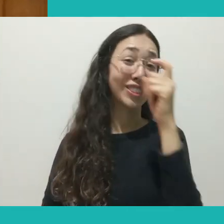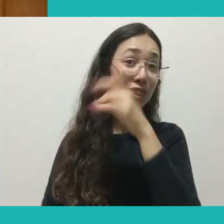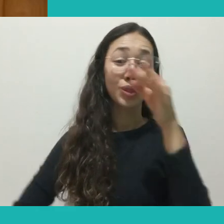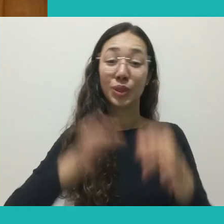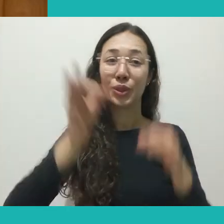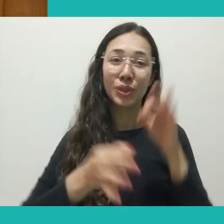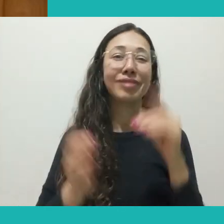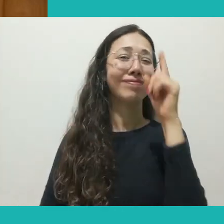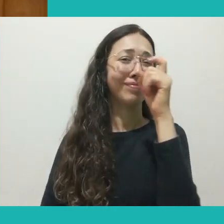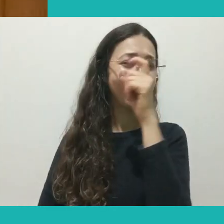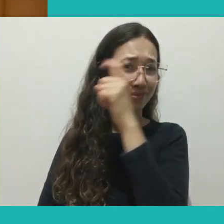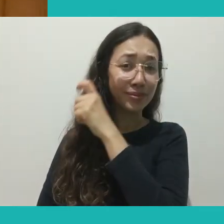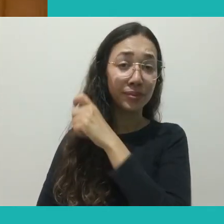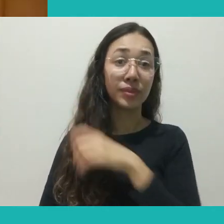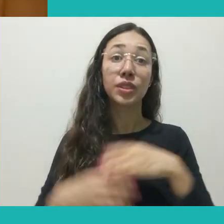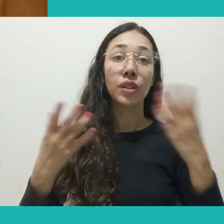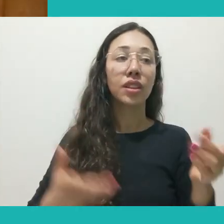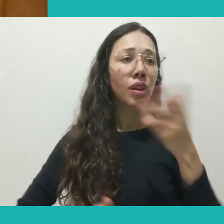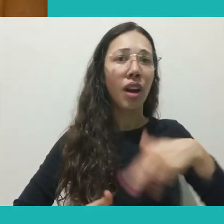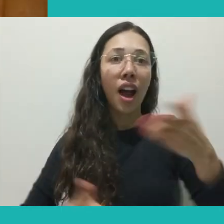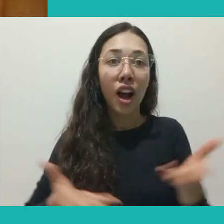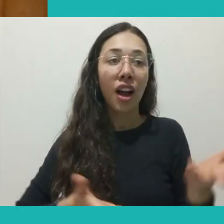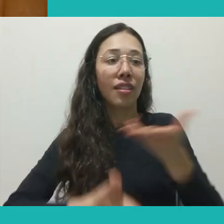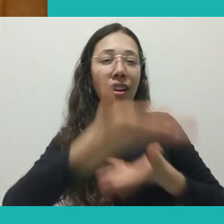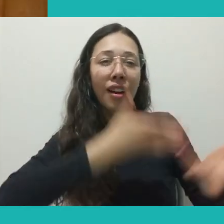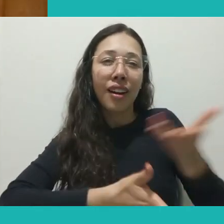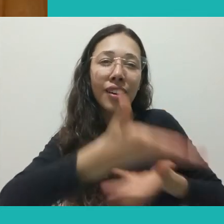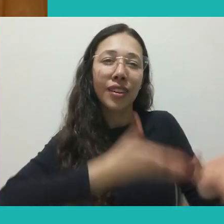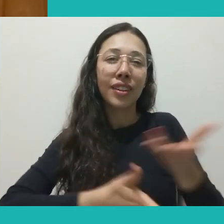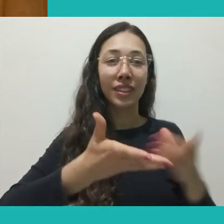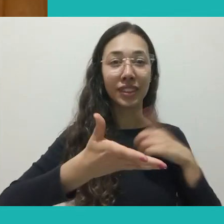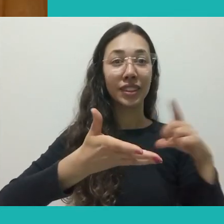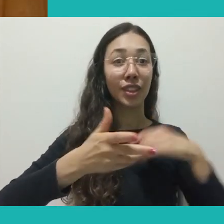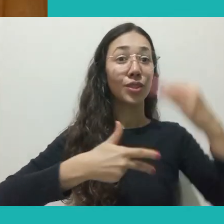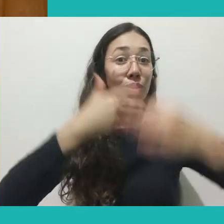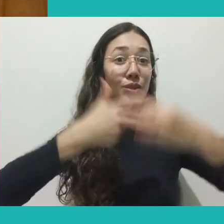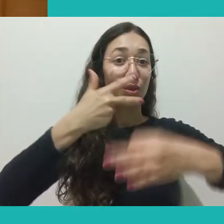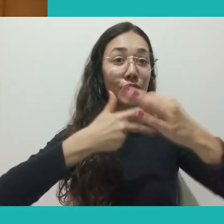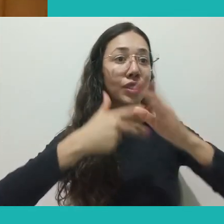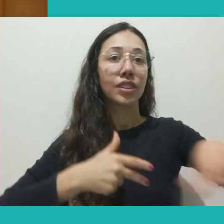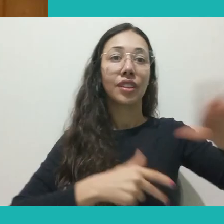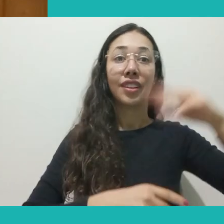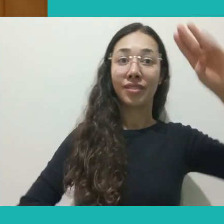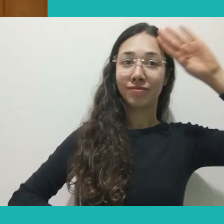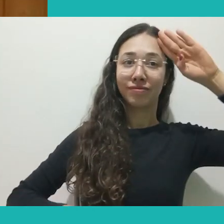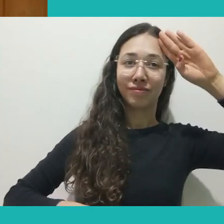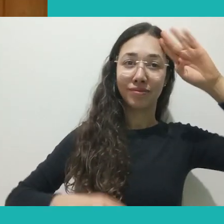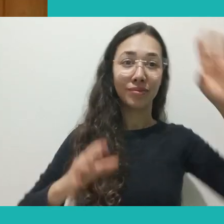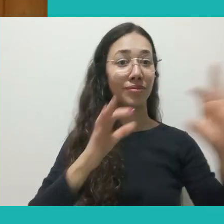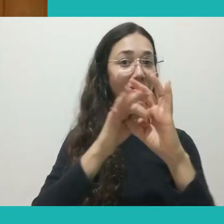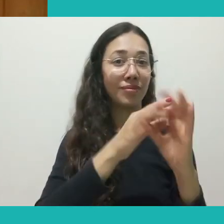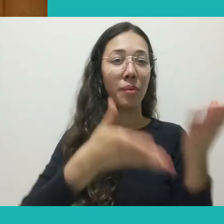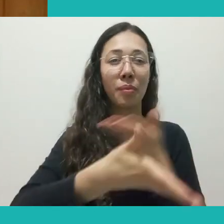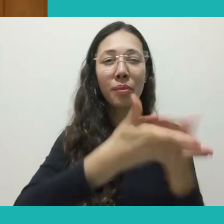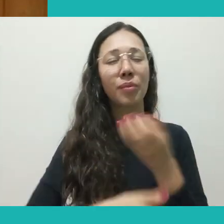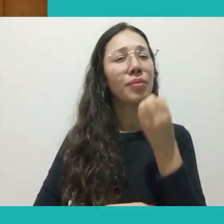para julgar. Então, esse intercâmbio, essa colaboração entre o Judiciário e as Forças Armadas é imprescindível para que a